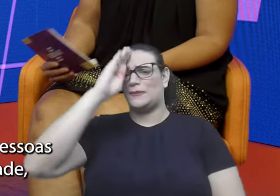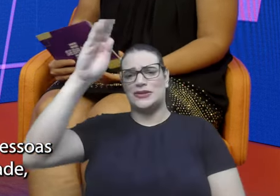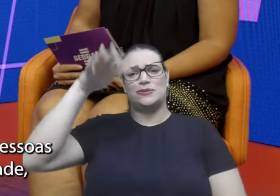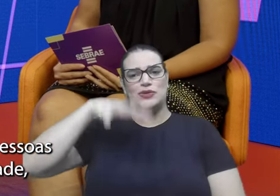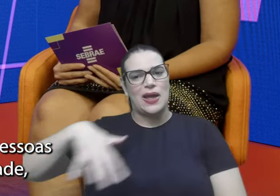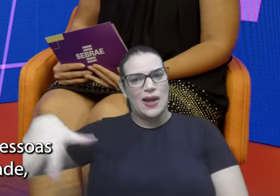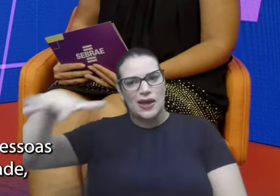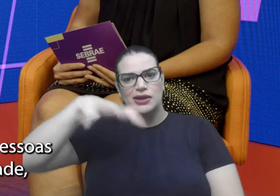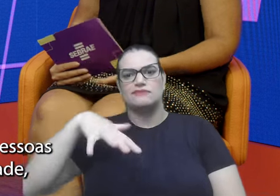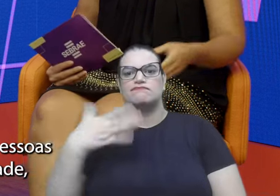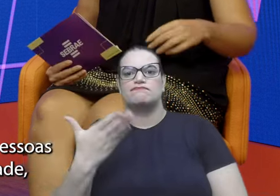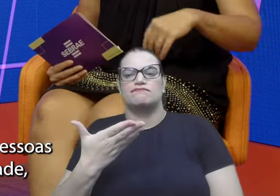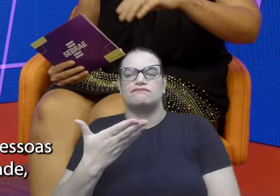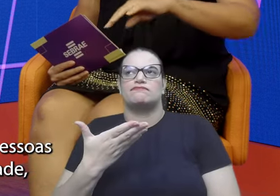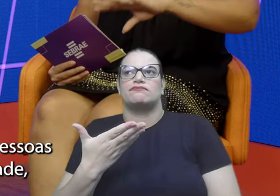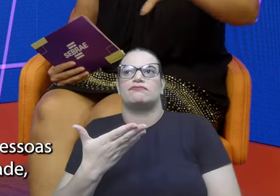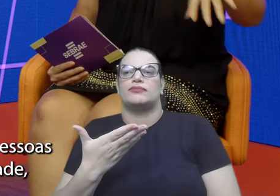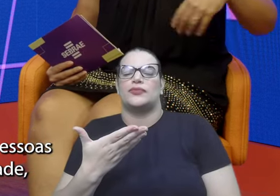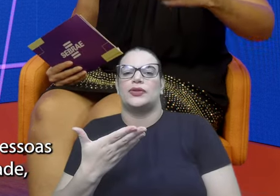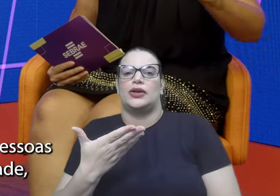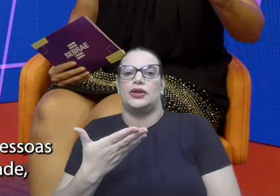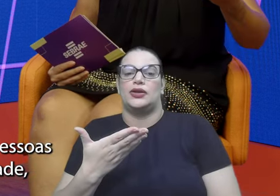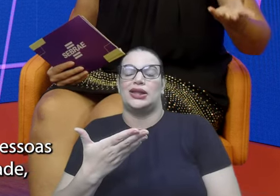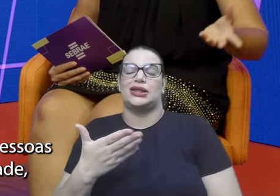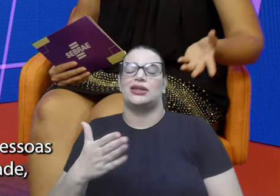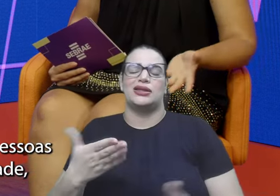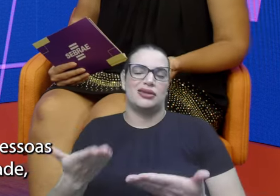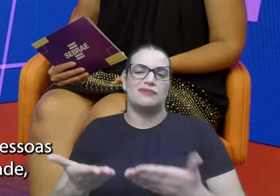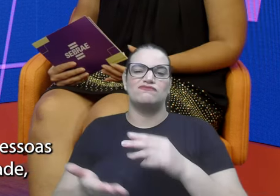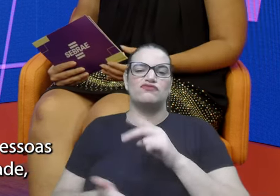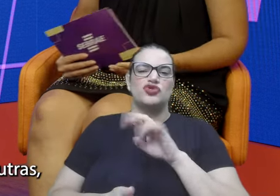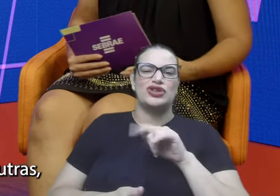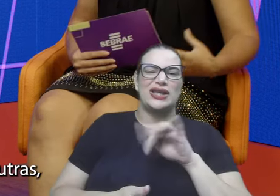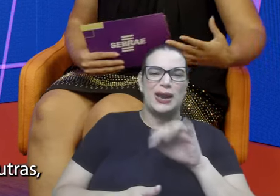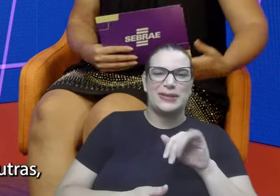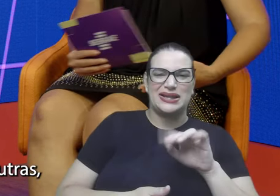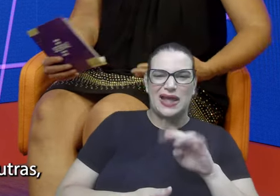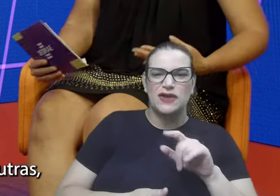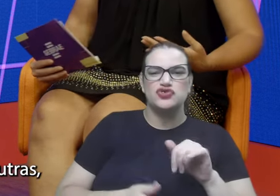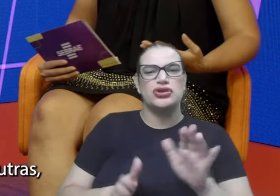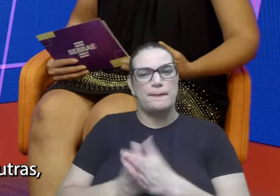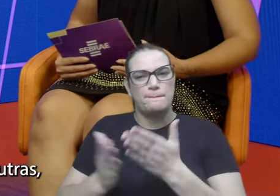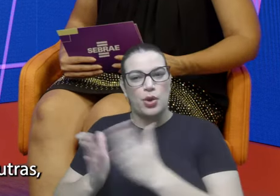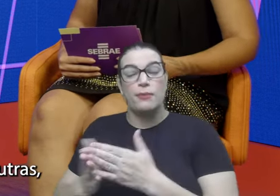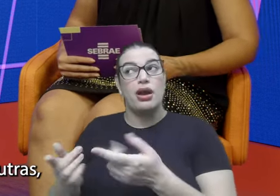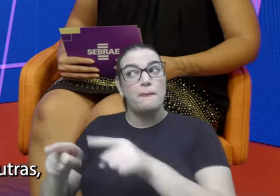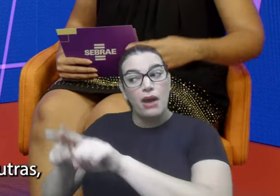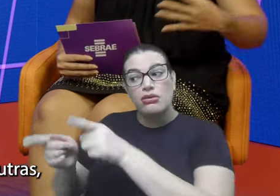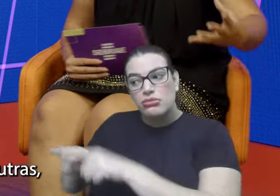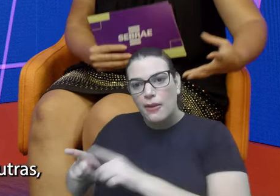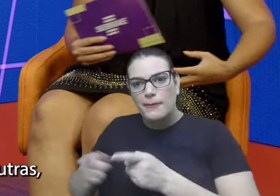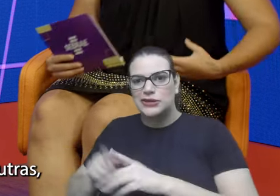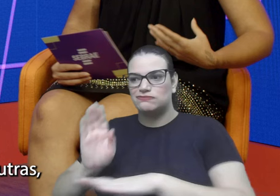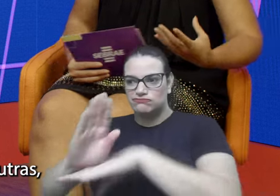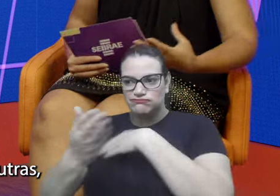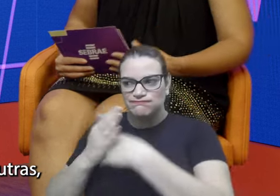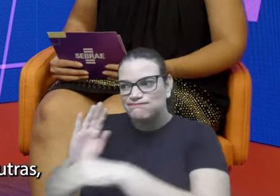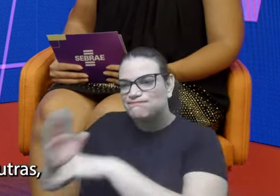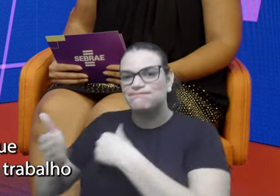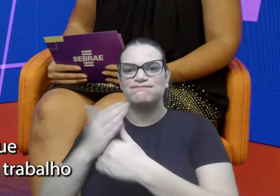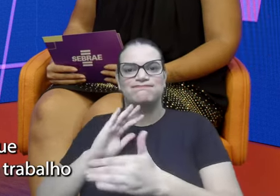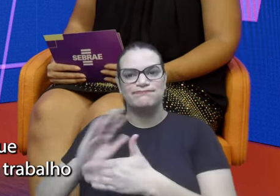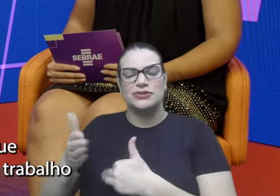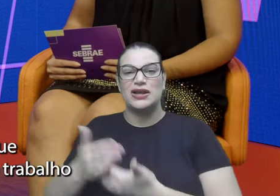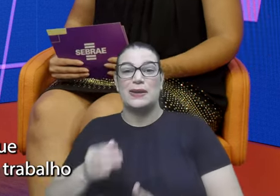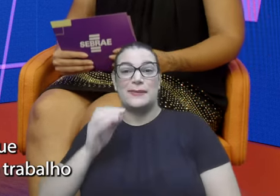principalmente em situações pessoas em situação de vulnerabilidade elas são muito parceiras ali uma cuida dos filhos das